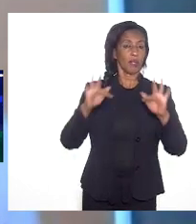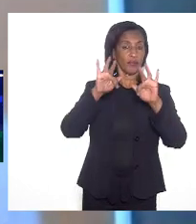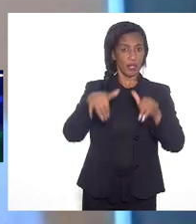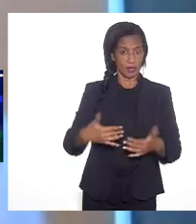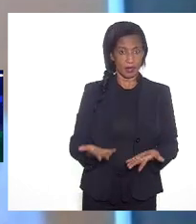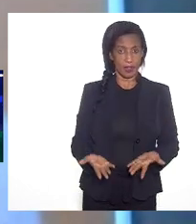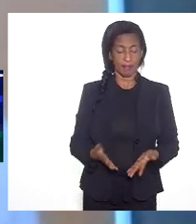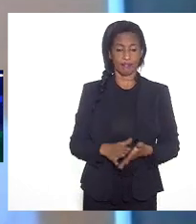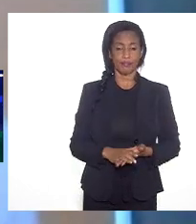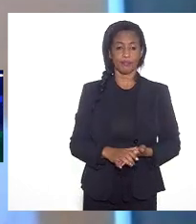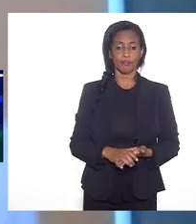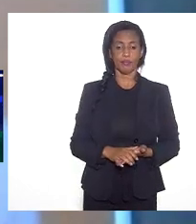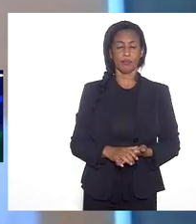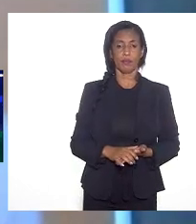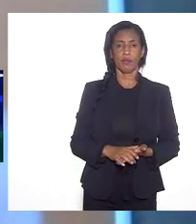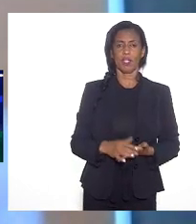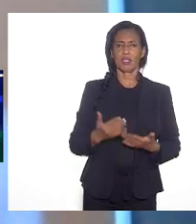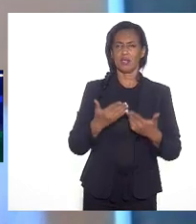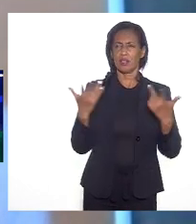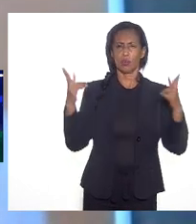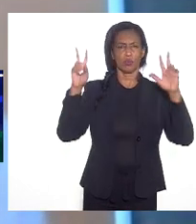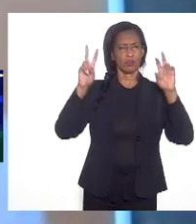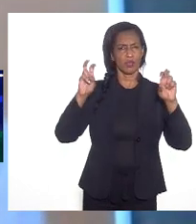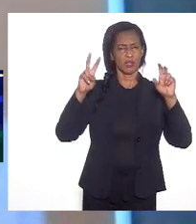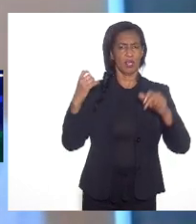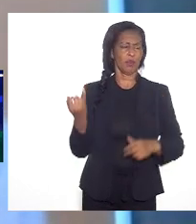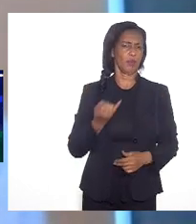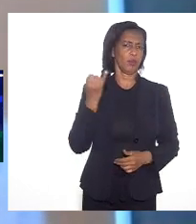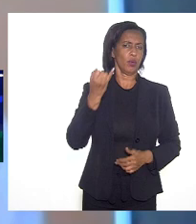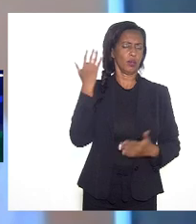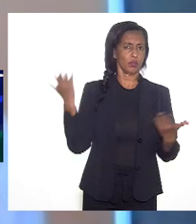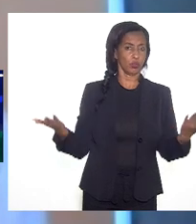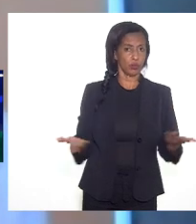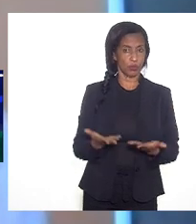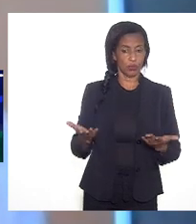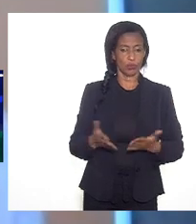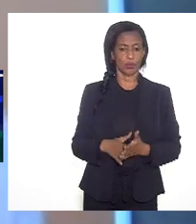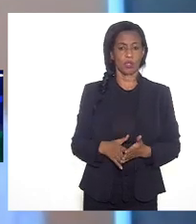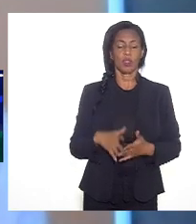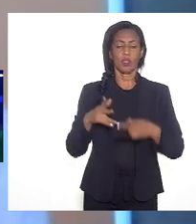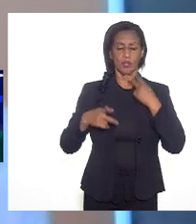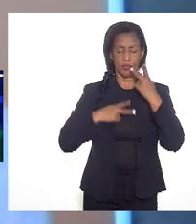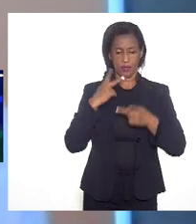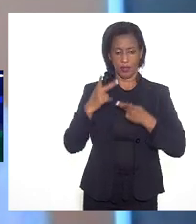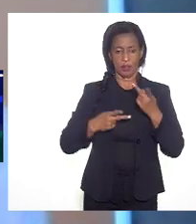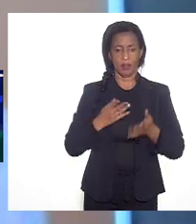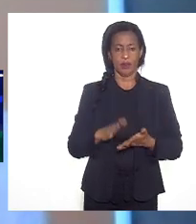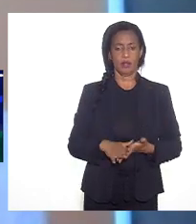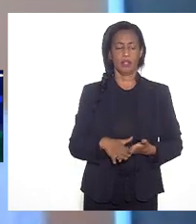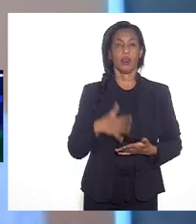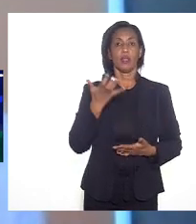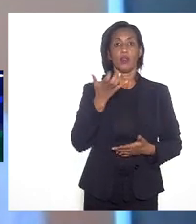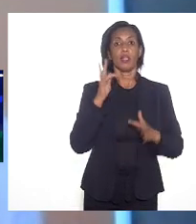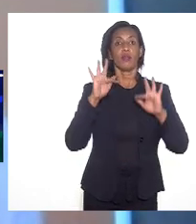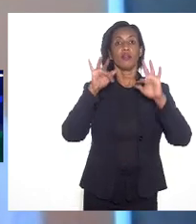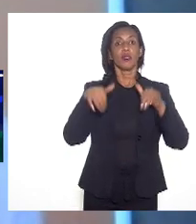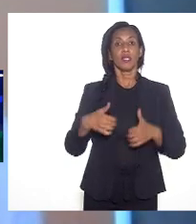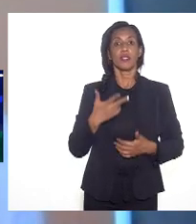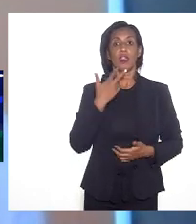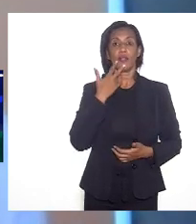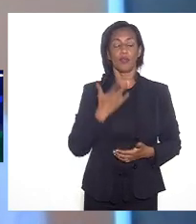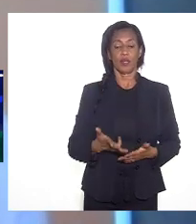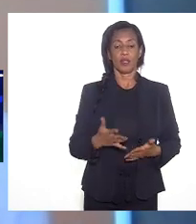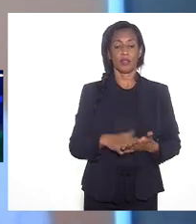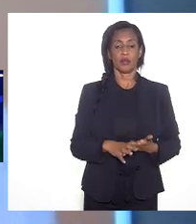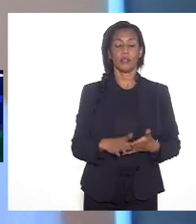finalizar, deputado Waldeck, que são tantos assuntos importantes que a gente precisa trazer e falar, eu quero finalizar falando